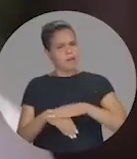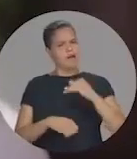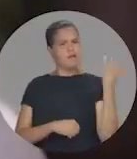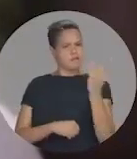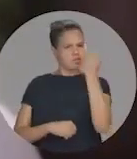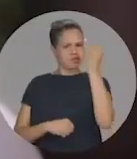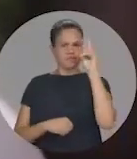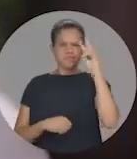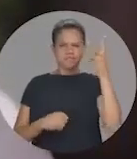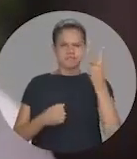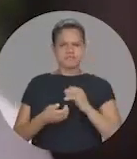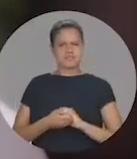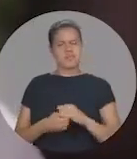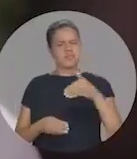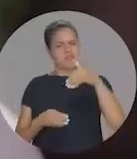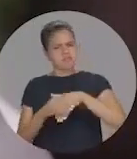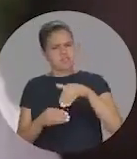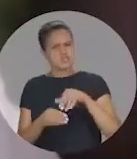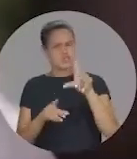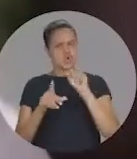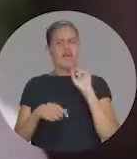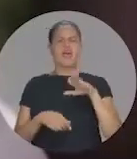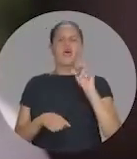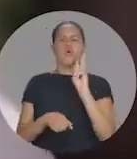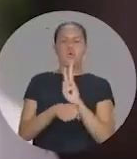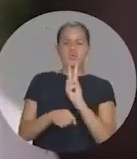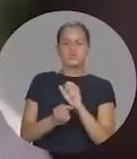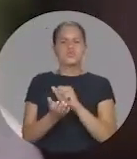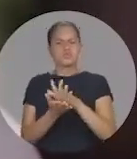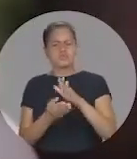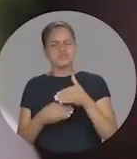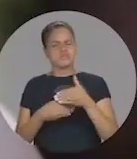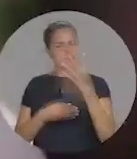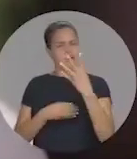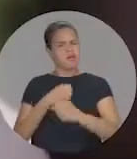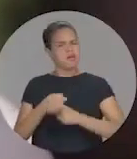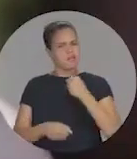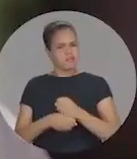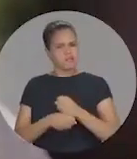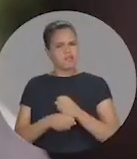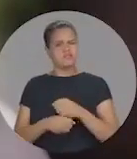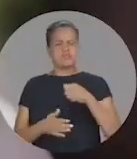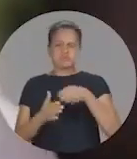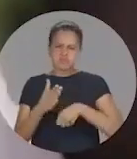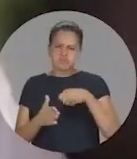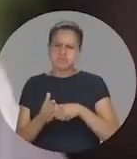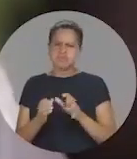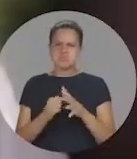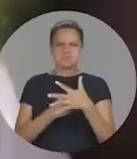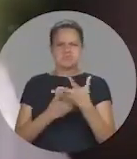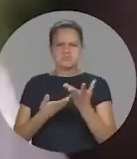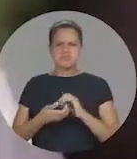importante da história de Boa Vista. Uma eleição que escolherá quem vai cuidar da nossa cidade nos próximos 4 anos. Enfrentando a crise migratória e